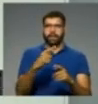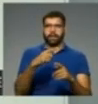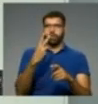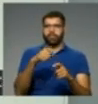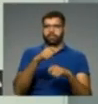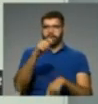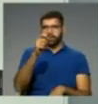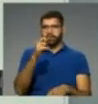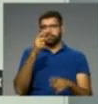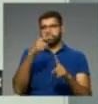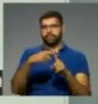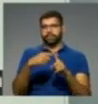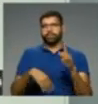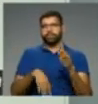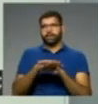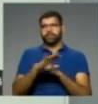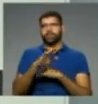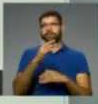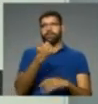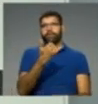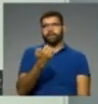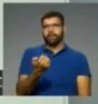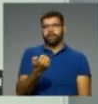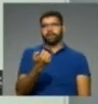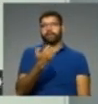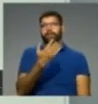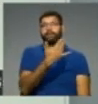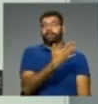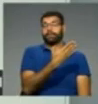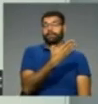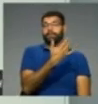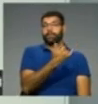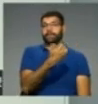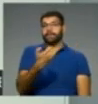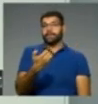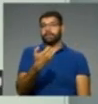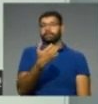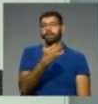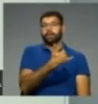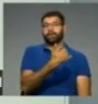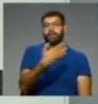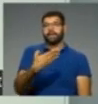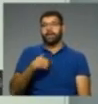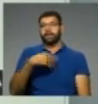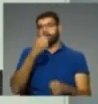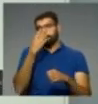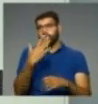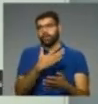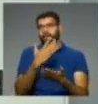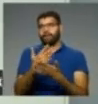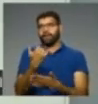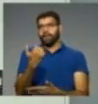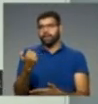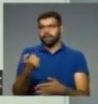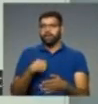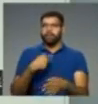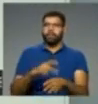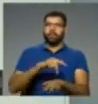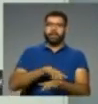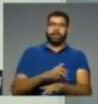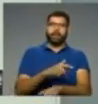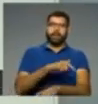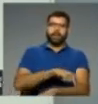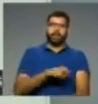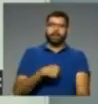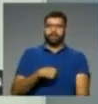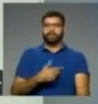As temperaturas máximas a variar entre os 27 graus das Flores e os 25 graus de Ponta Delgada. Na Europa, aqui